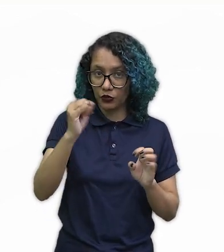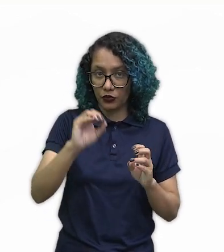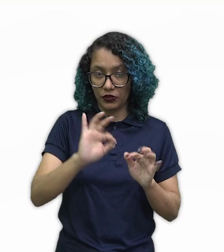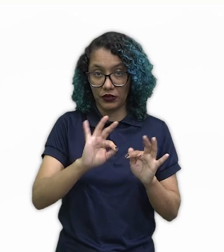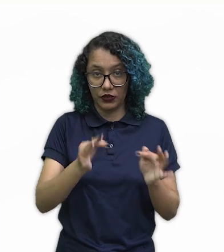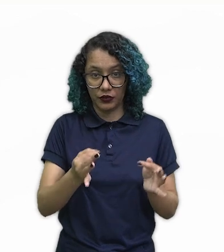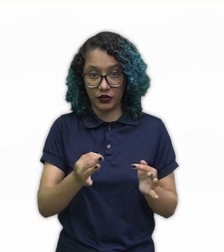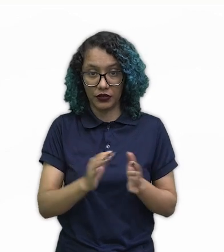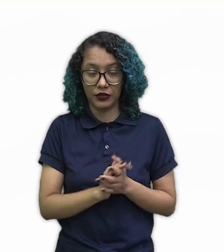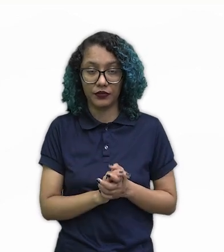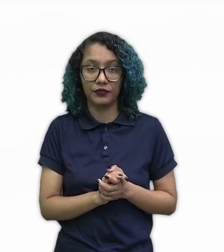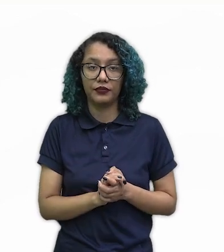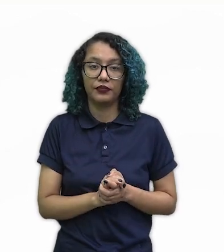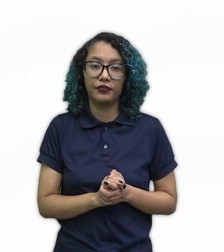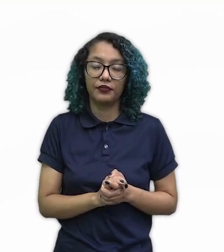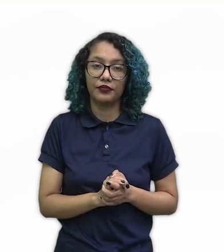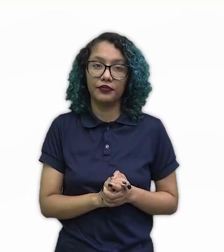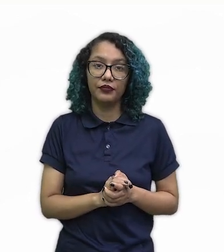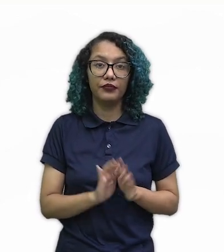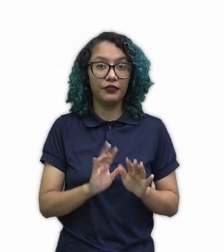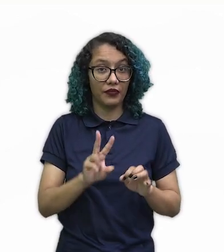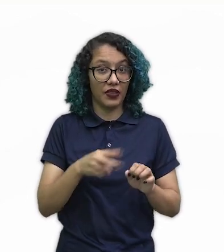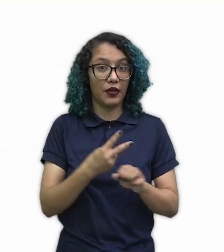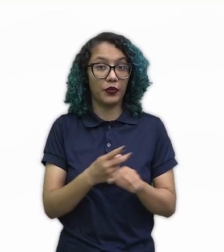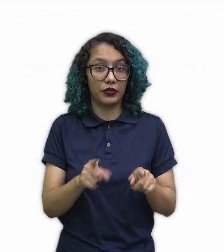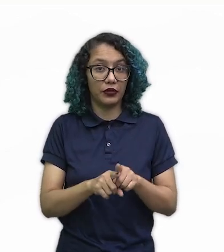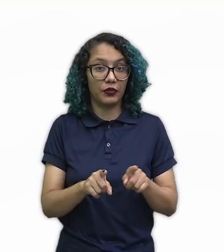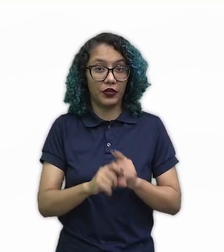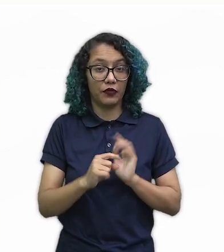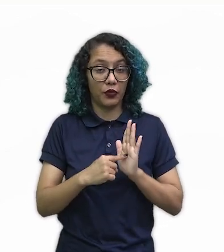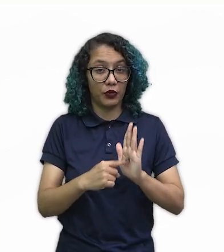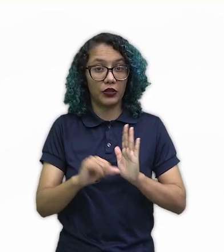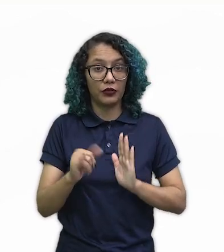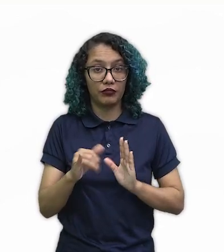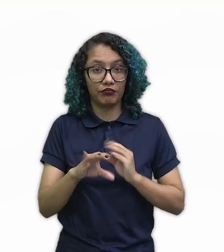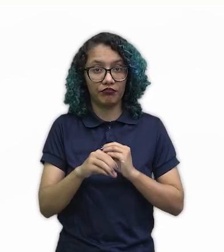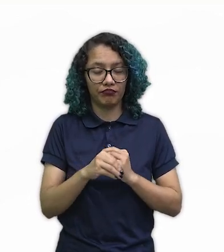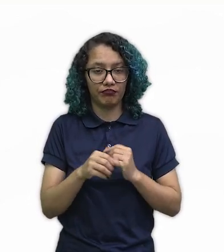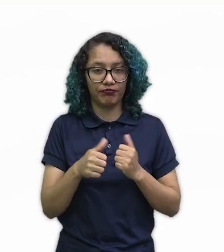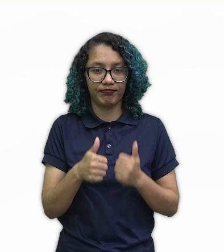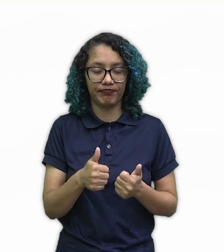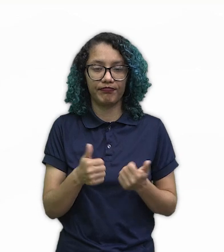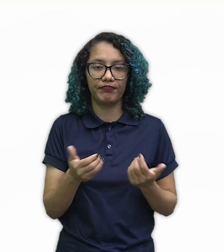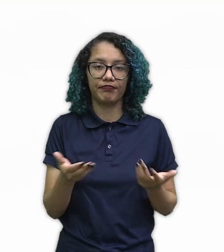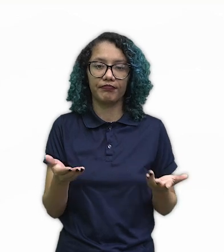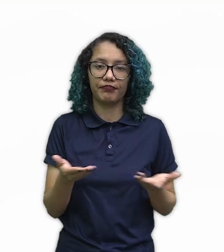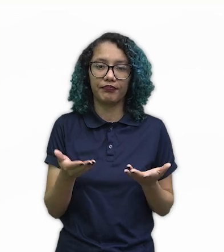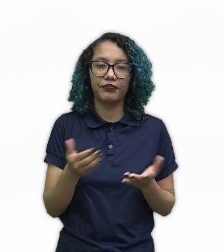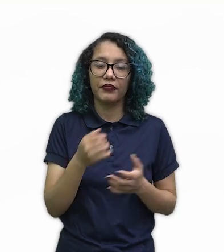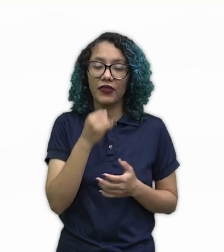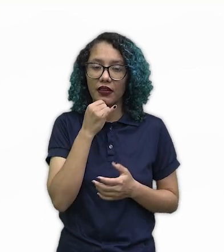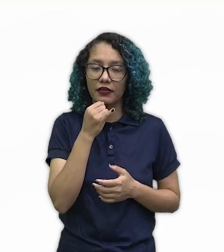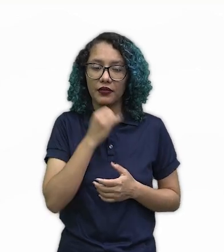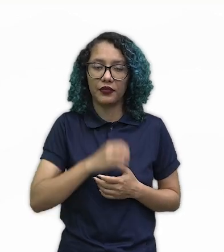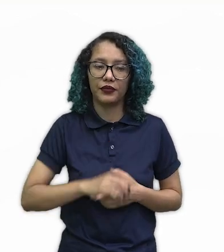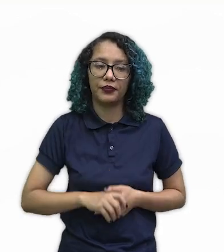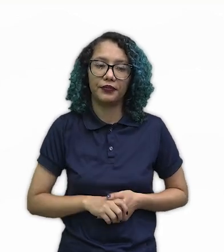daqui a pouco o professor vai mostrar para você também a questão do juro composto, tá bom? Então, tem um exemplo aqui,